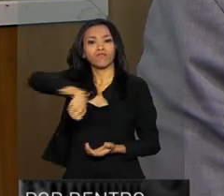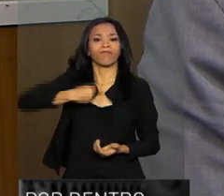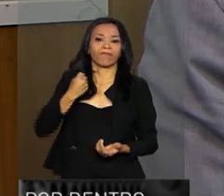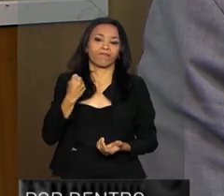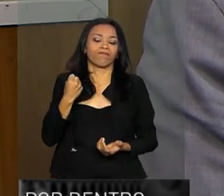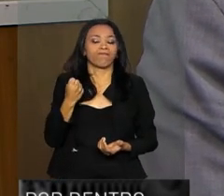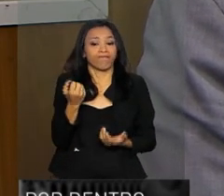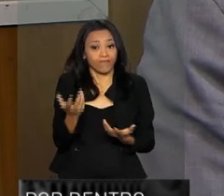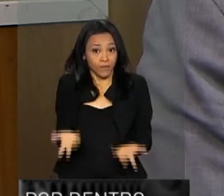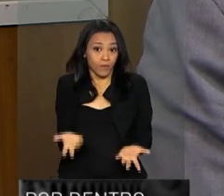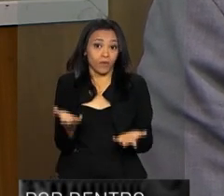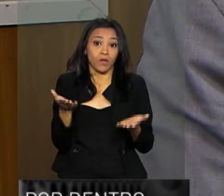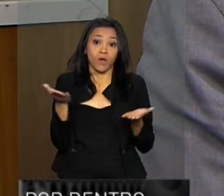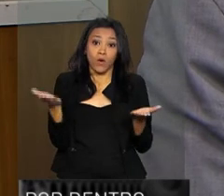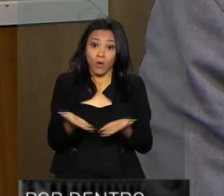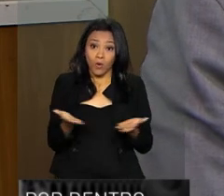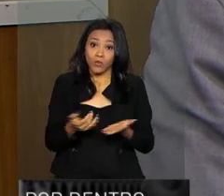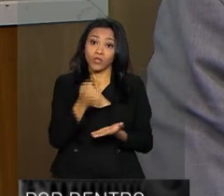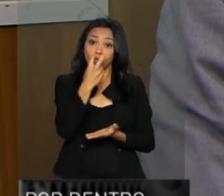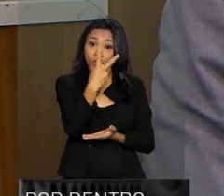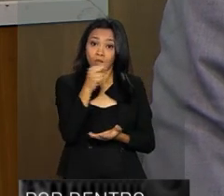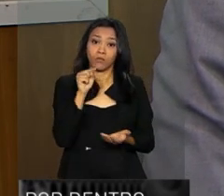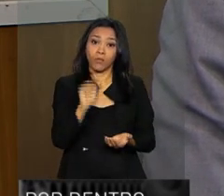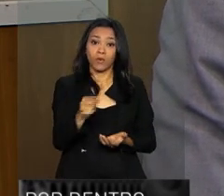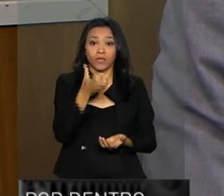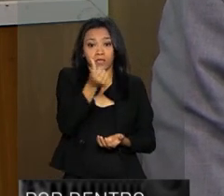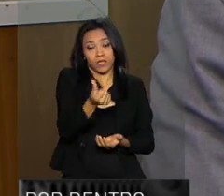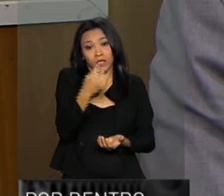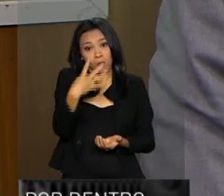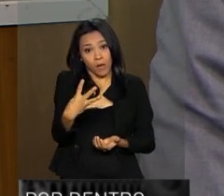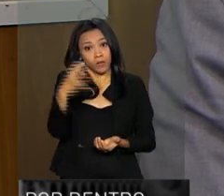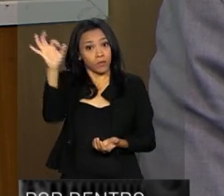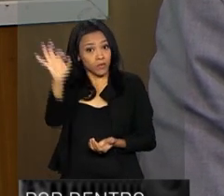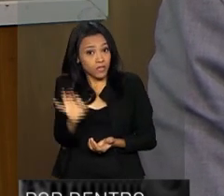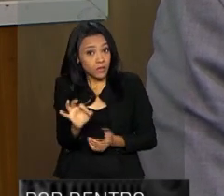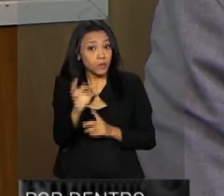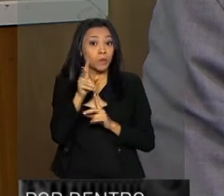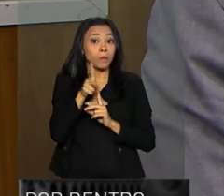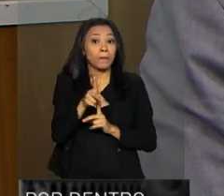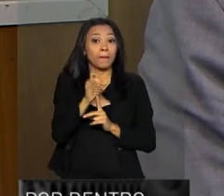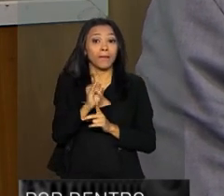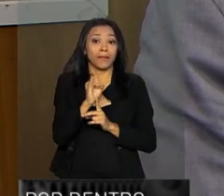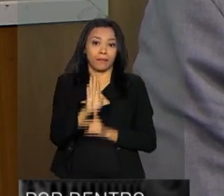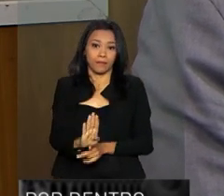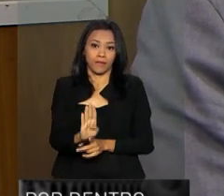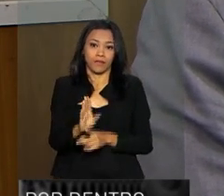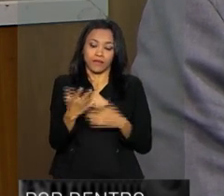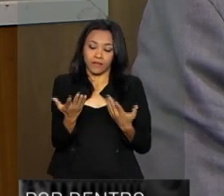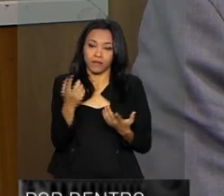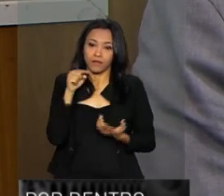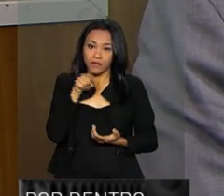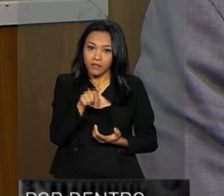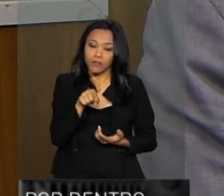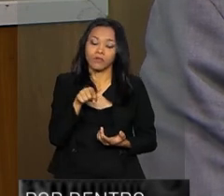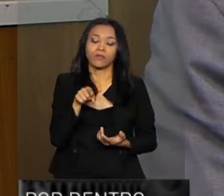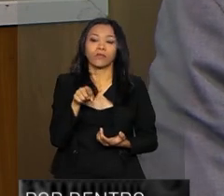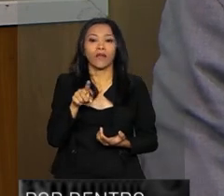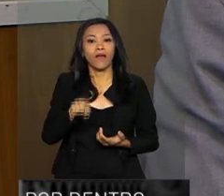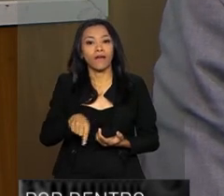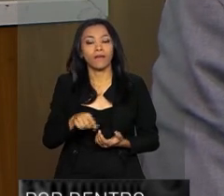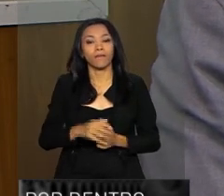ela já respondem por dois pontos 64 por cento do pib a estimativa é que isso poderia é